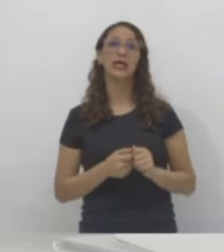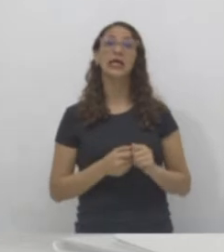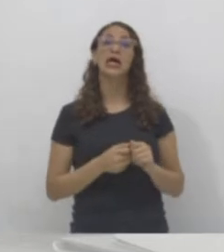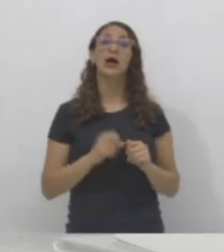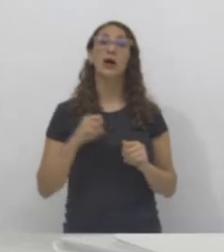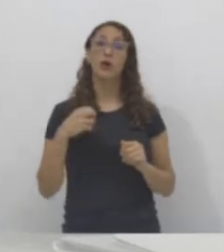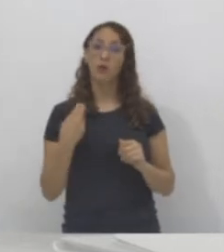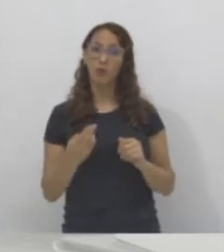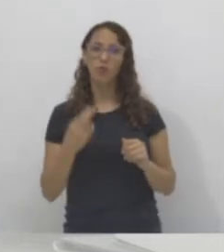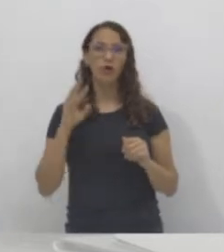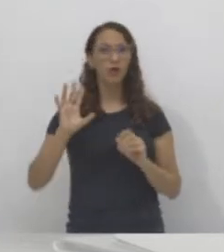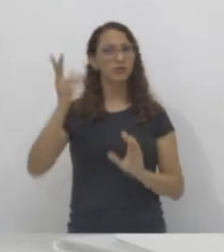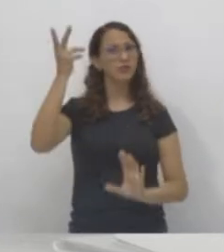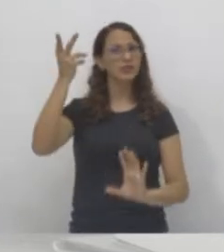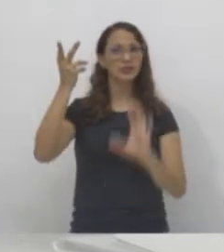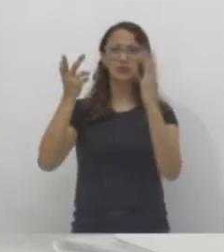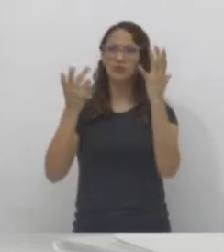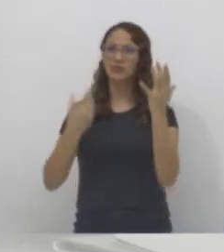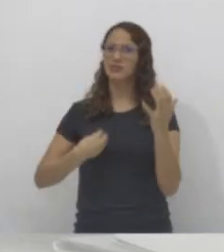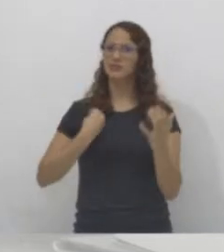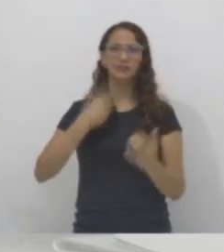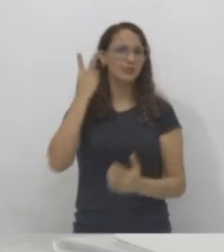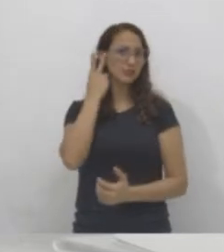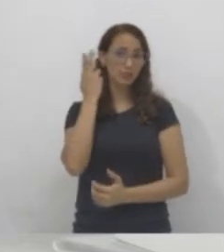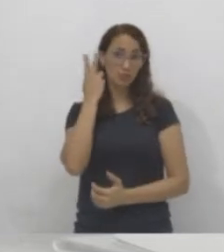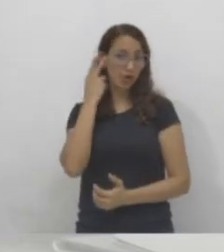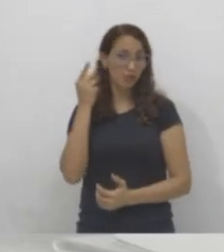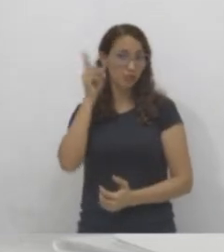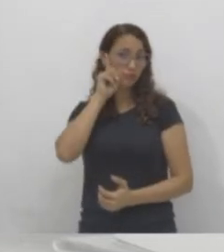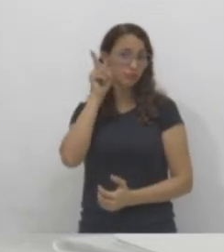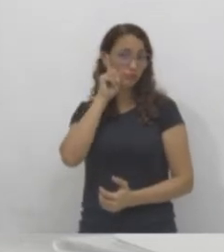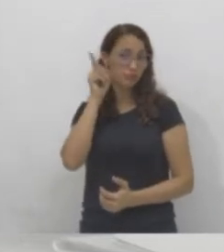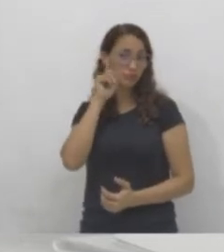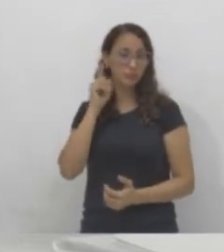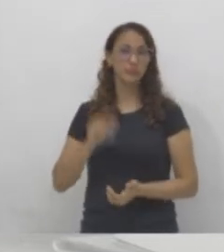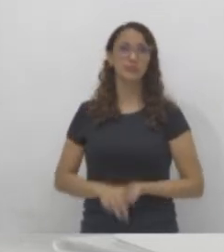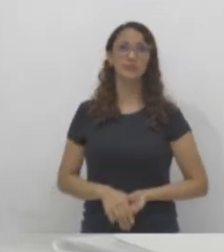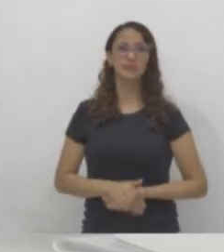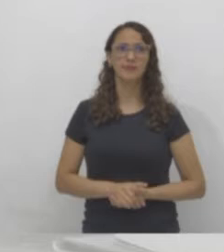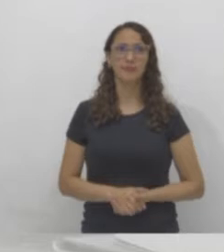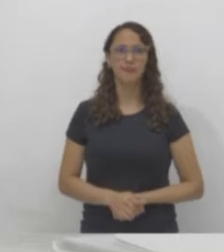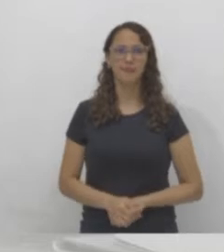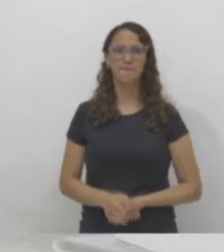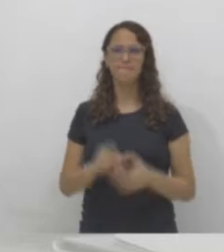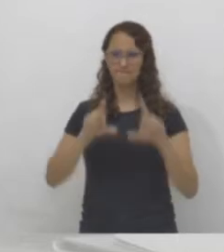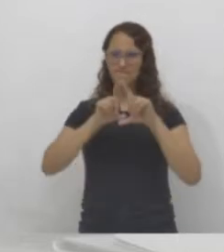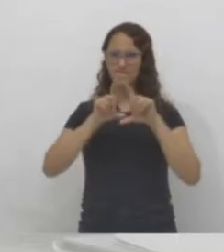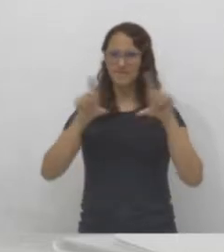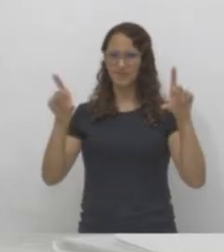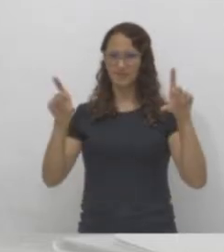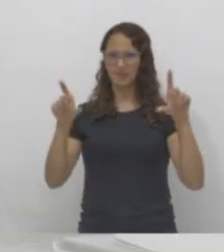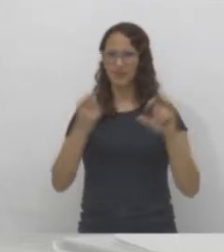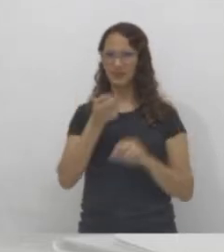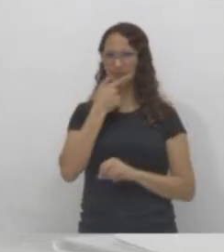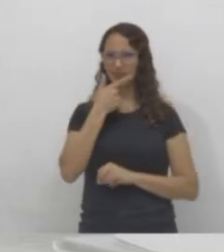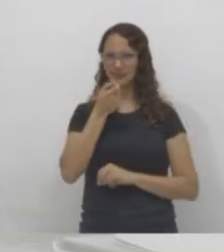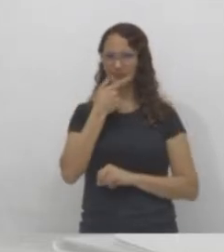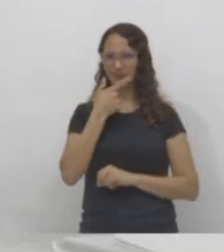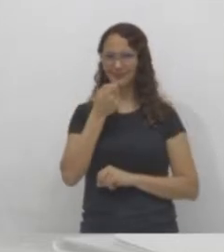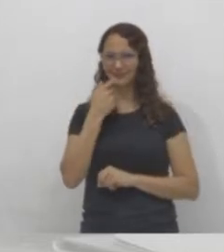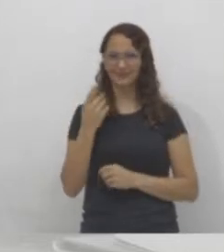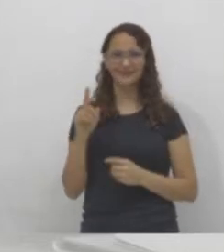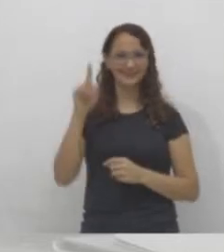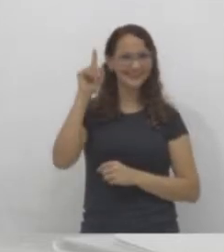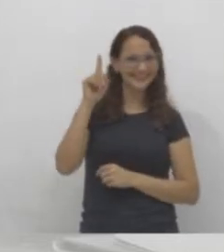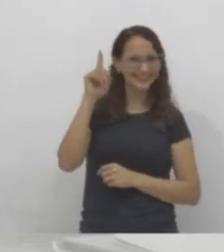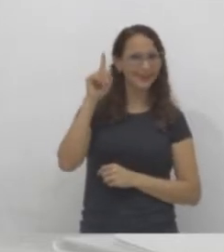Vamos agora olhar no texto como é que elas acontecem? Olha essa piada. Gente, eu já vou falando. Quando eu terminar, eu quero todo